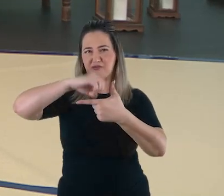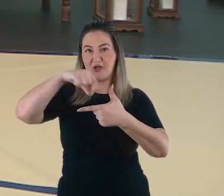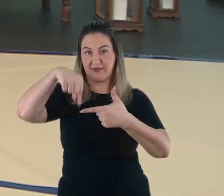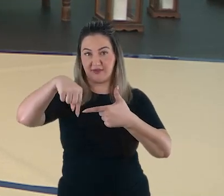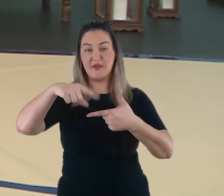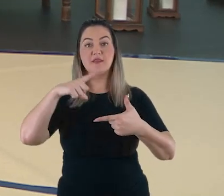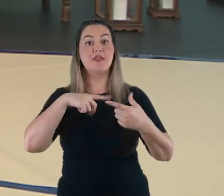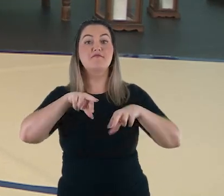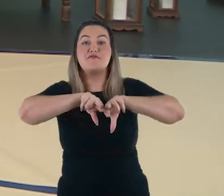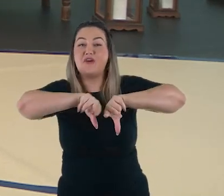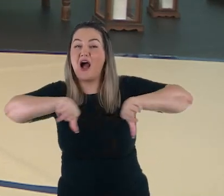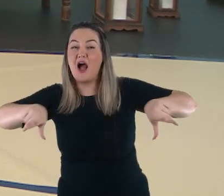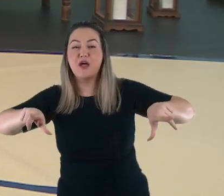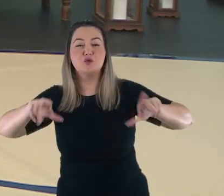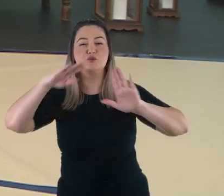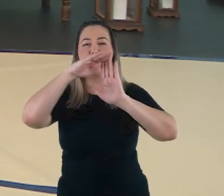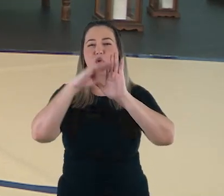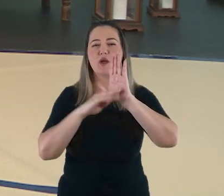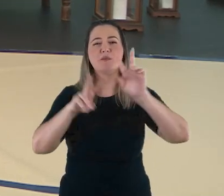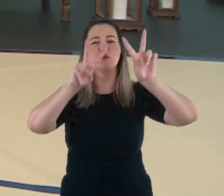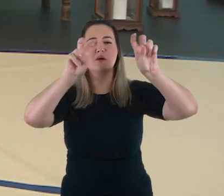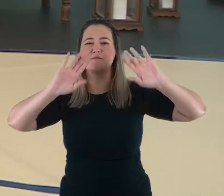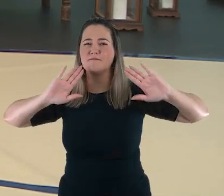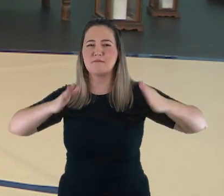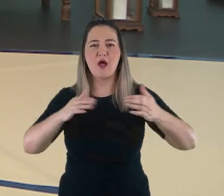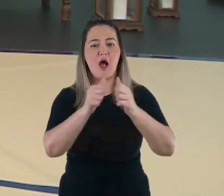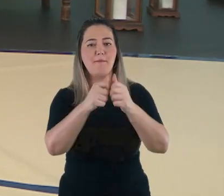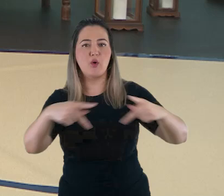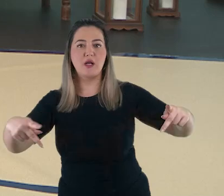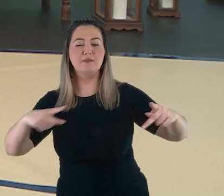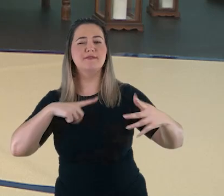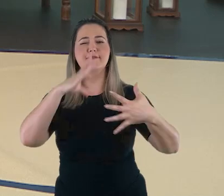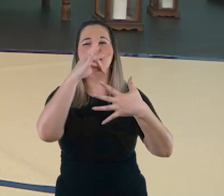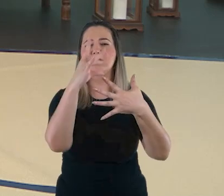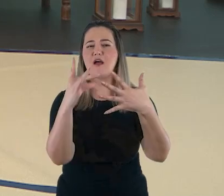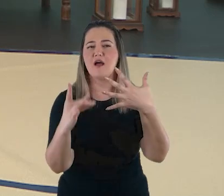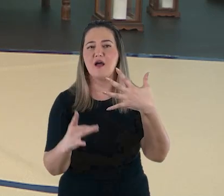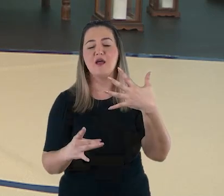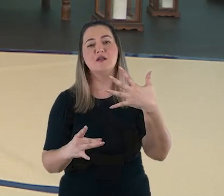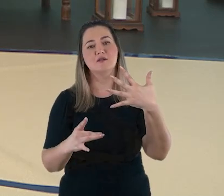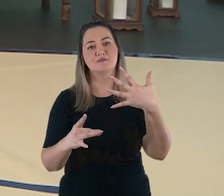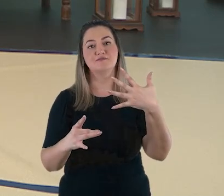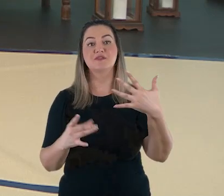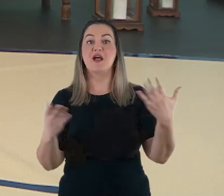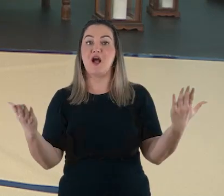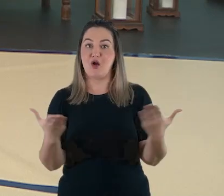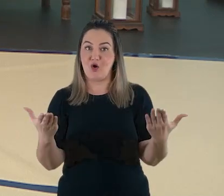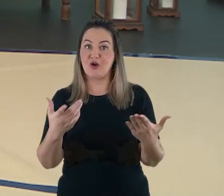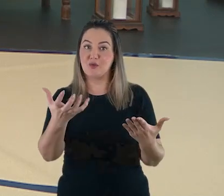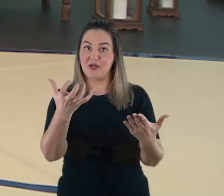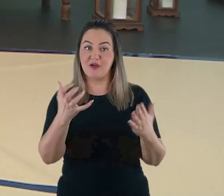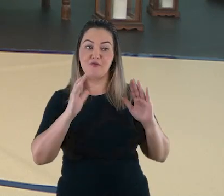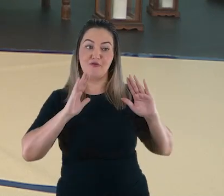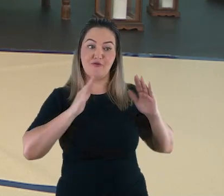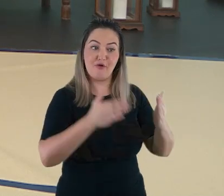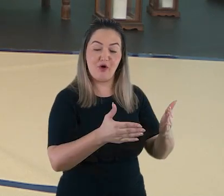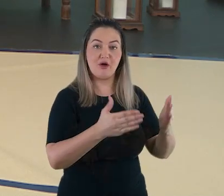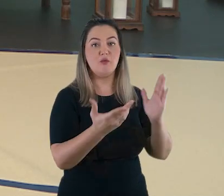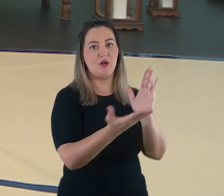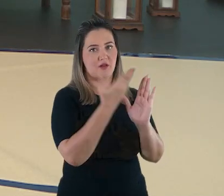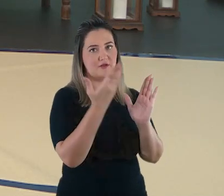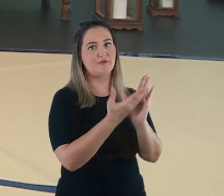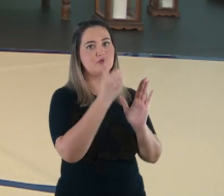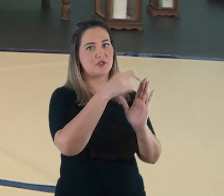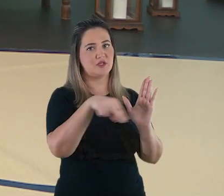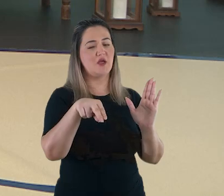sobre o Apocalipse. Ali eu dou muitos detalhes e eu quero complementar aquele estudo falando agora do livro de Daniel. Qual a relação